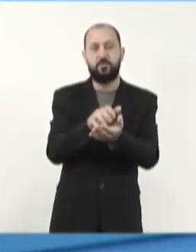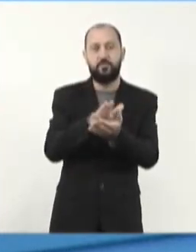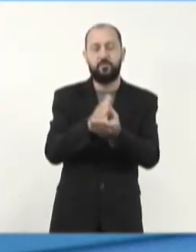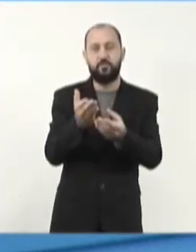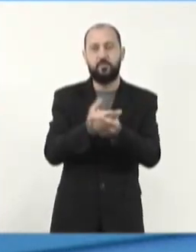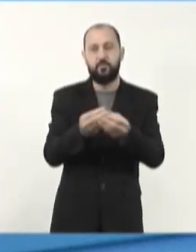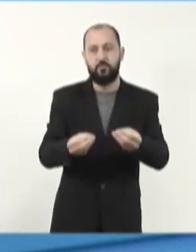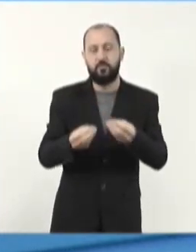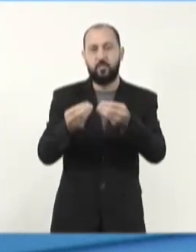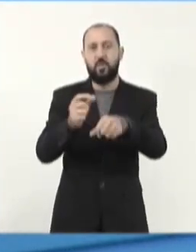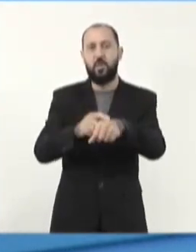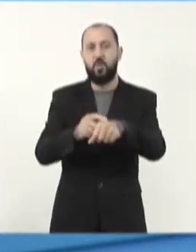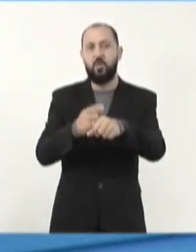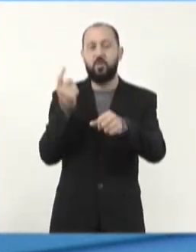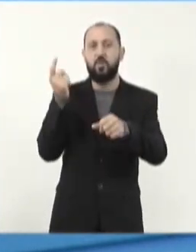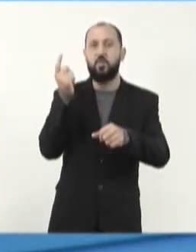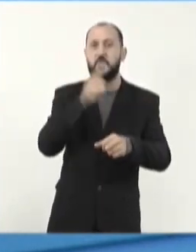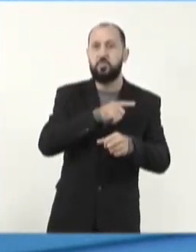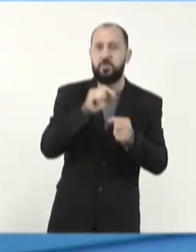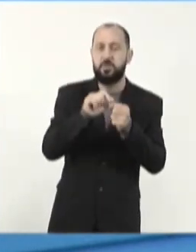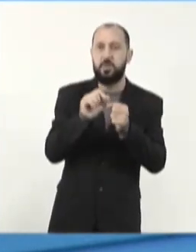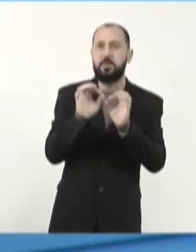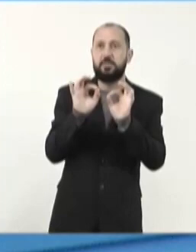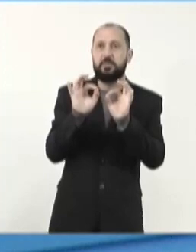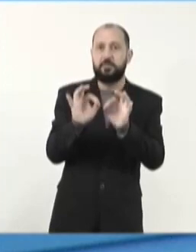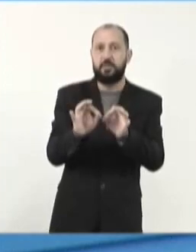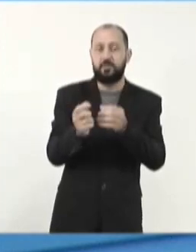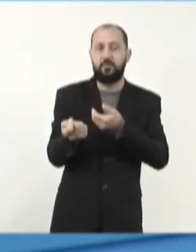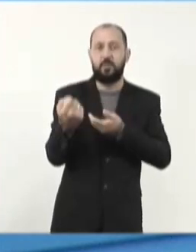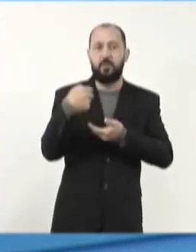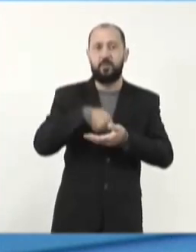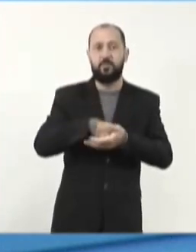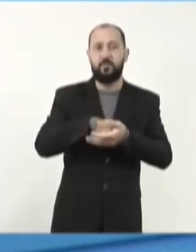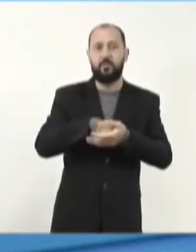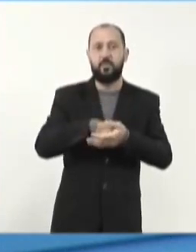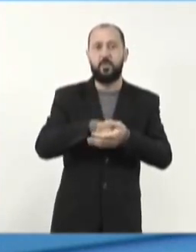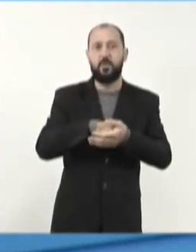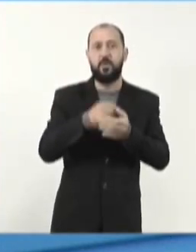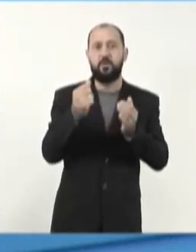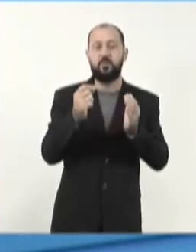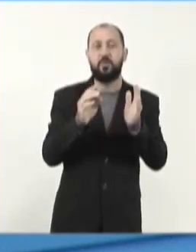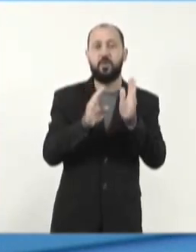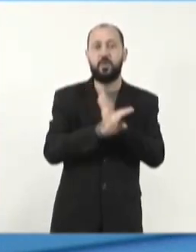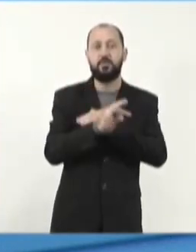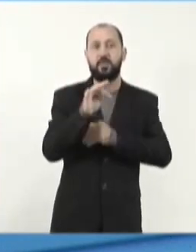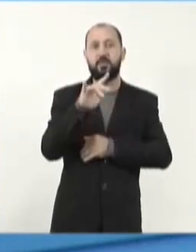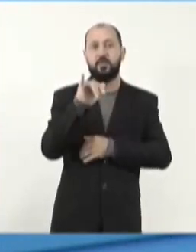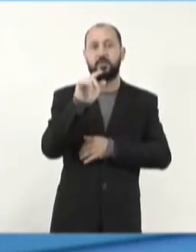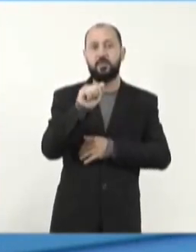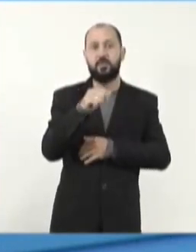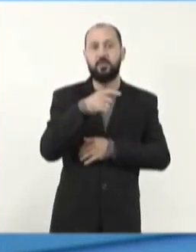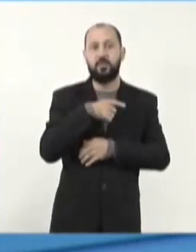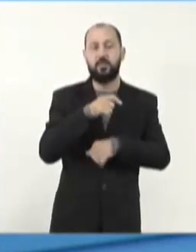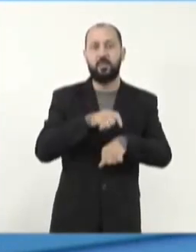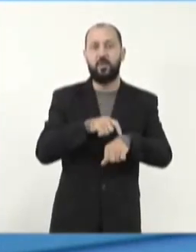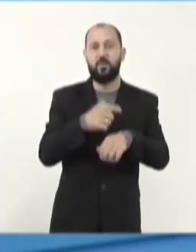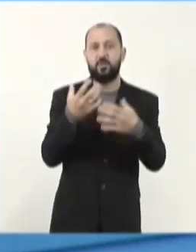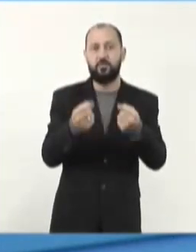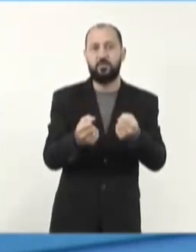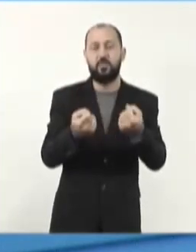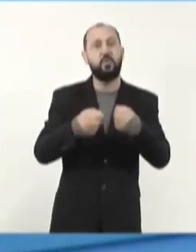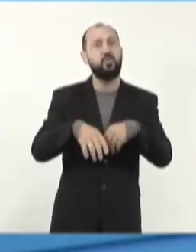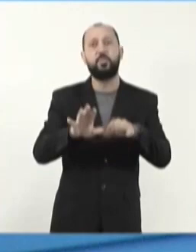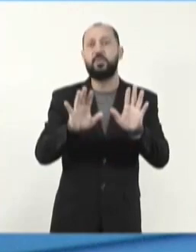ao final, quando ele ganhar a execução, quando ele for receber, é debitado a taxa judicial no recebimento. Então,